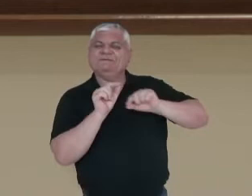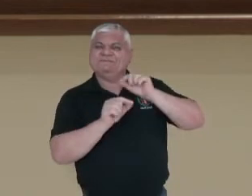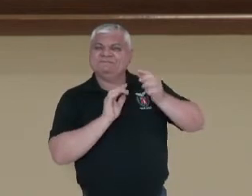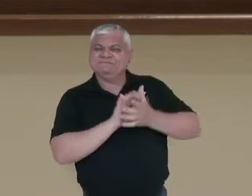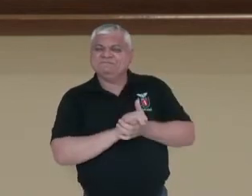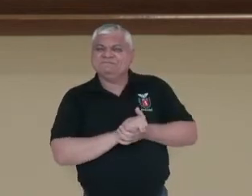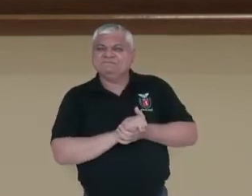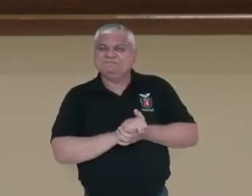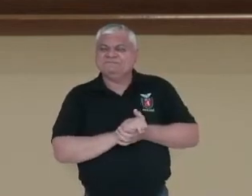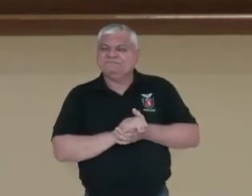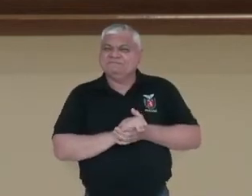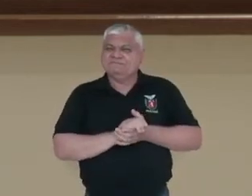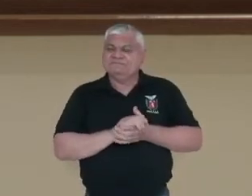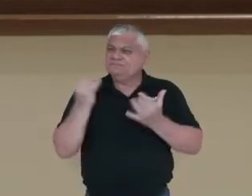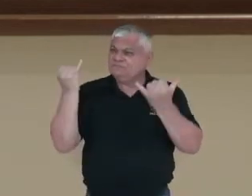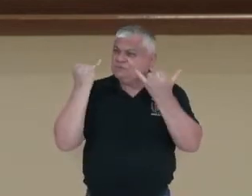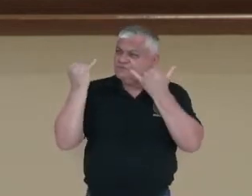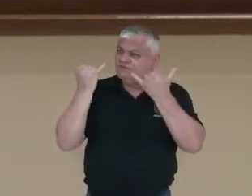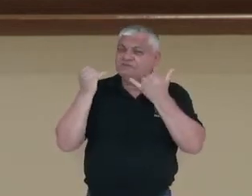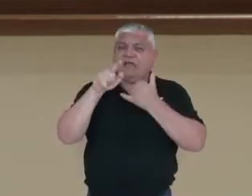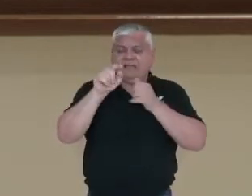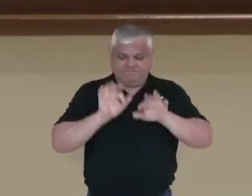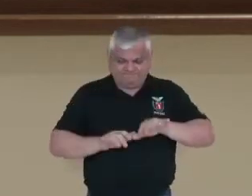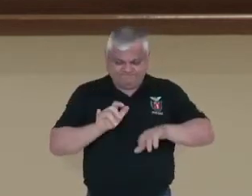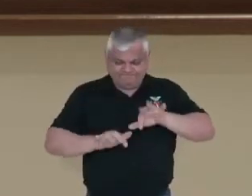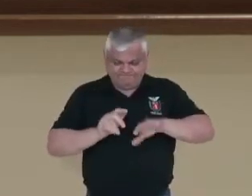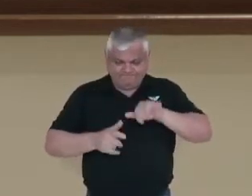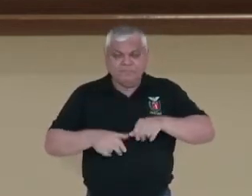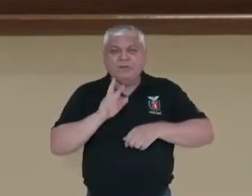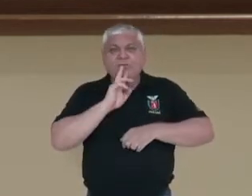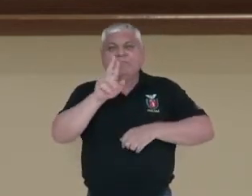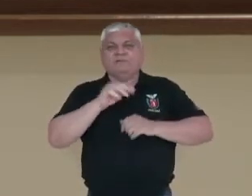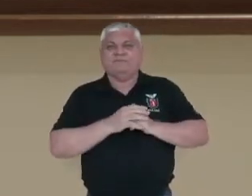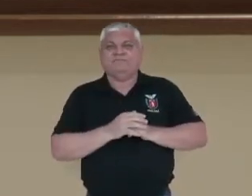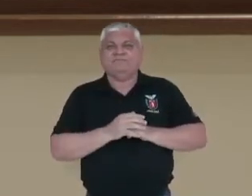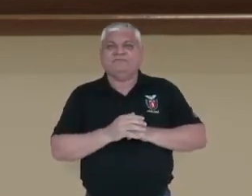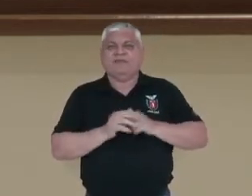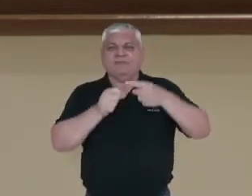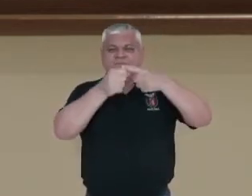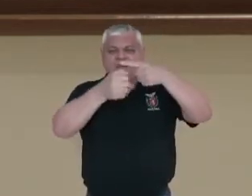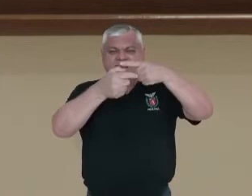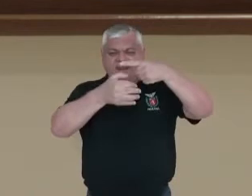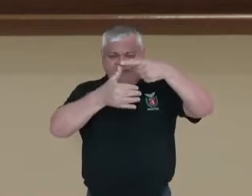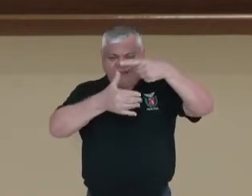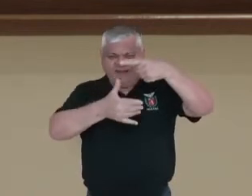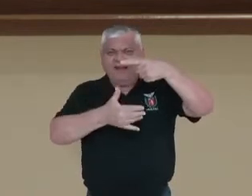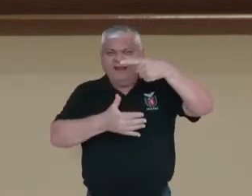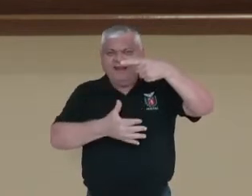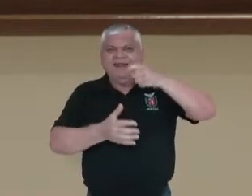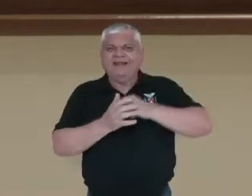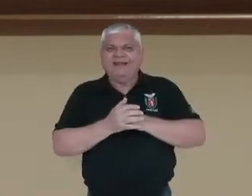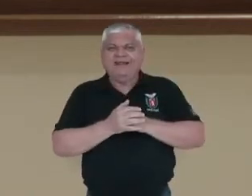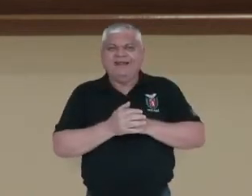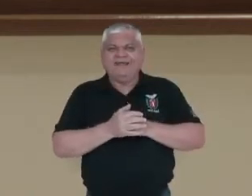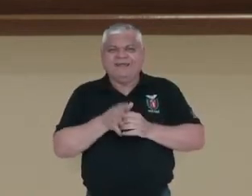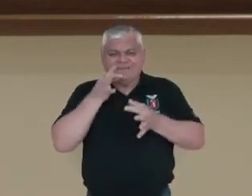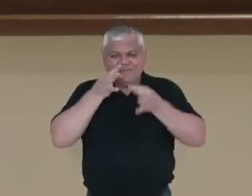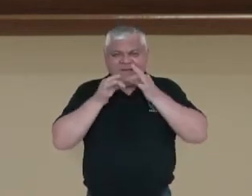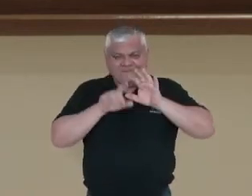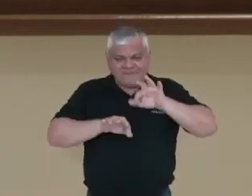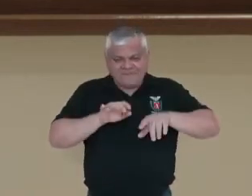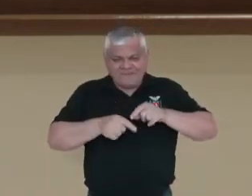você já faz o comentário logo abaixo da notícia. Outros já comentam, já fazem a réplica, você pode